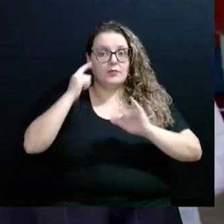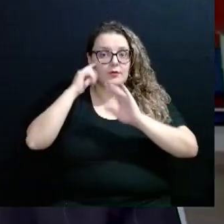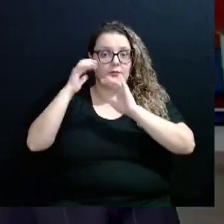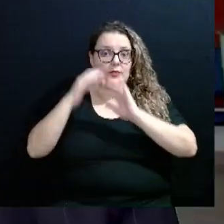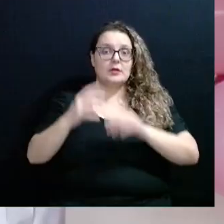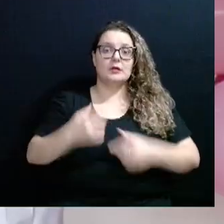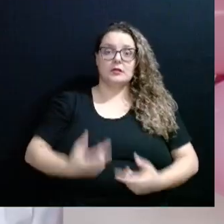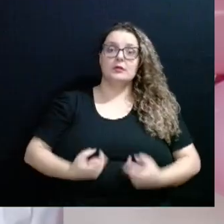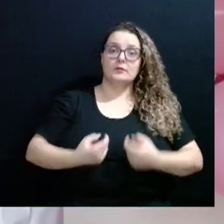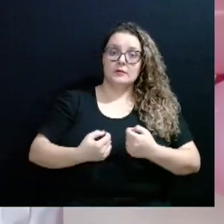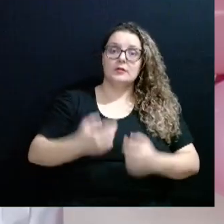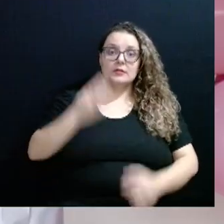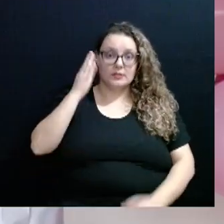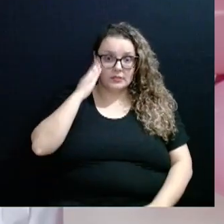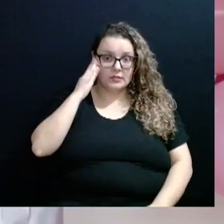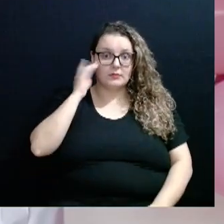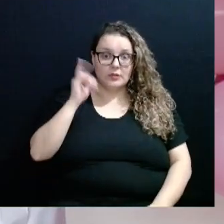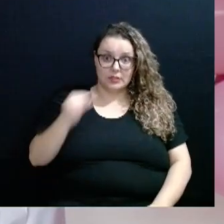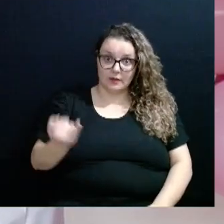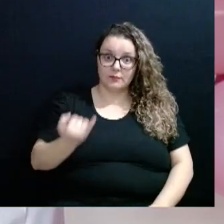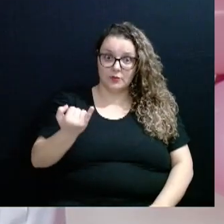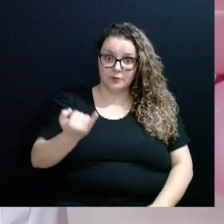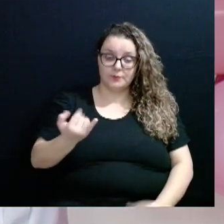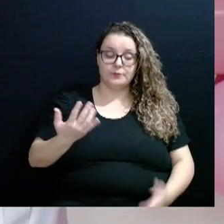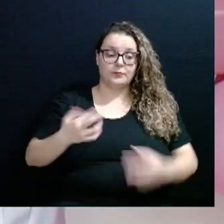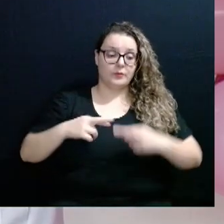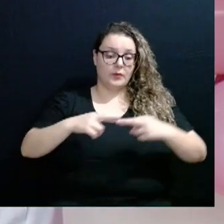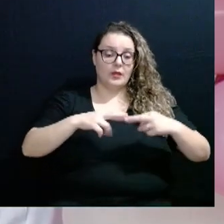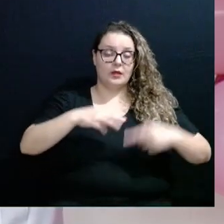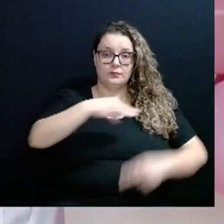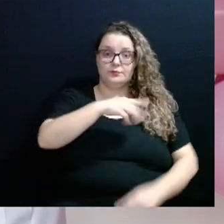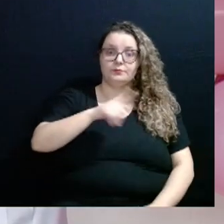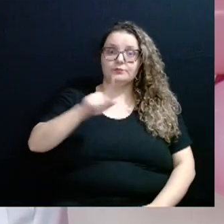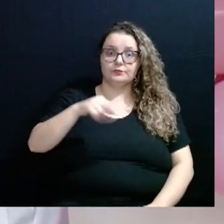que ela é importante. A Rede Mário Gatti é a rede pública, a